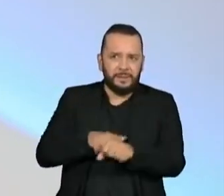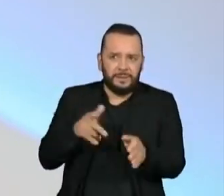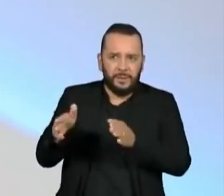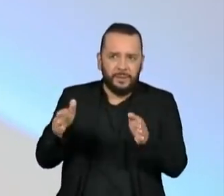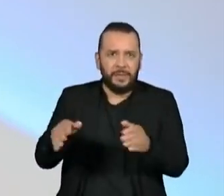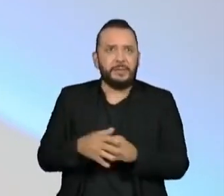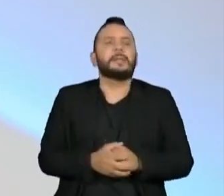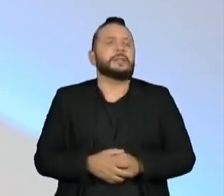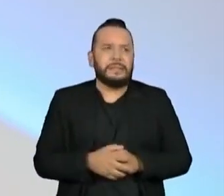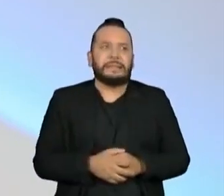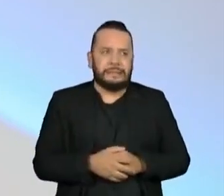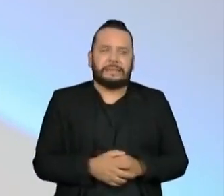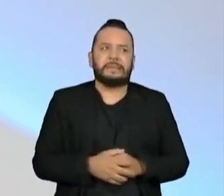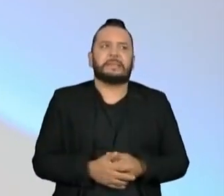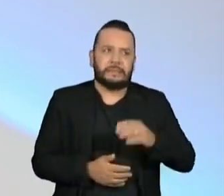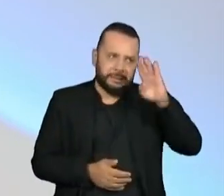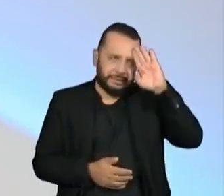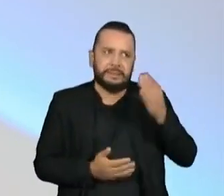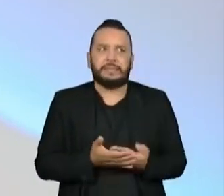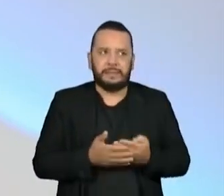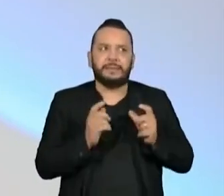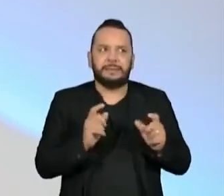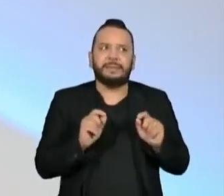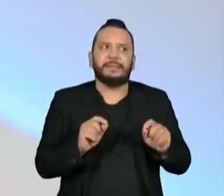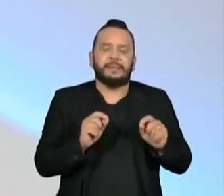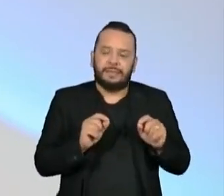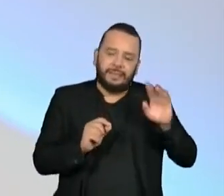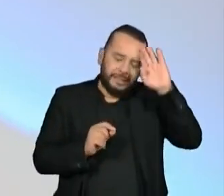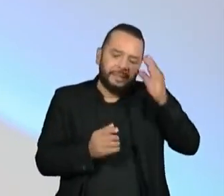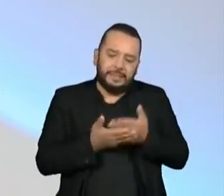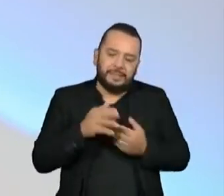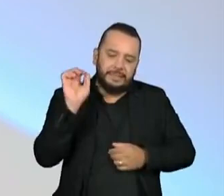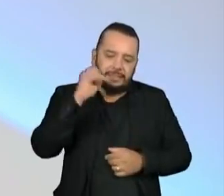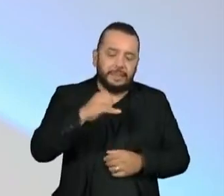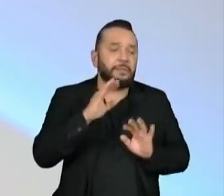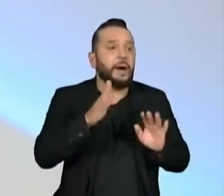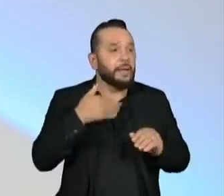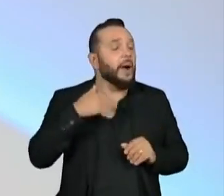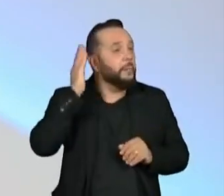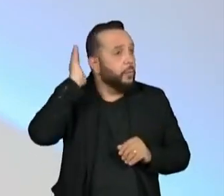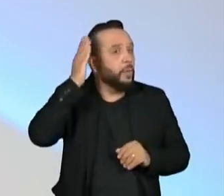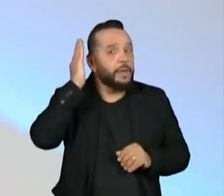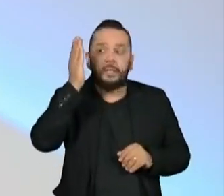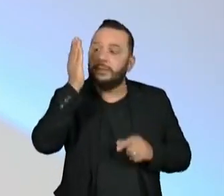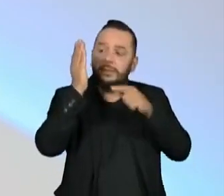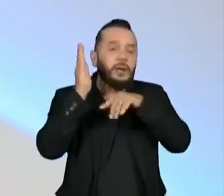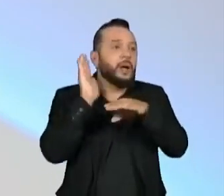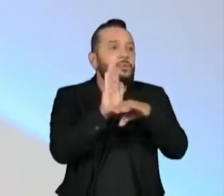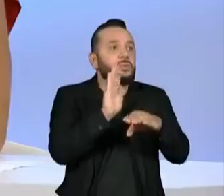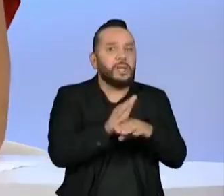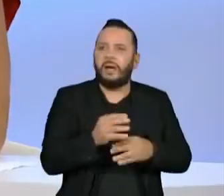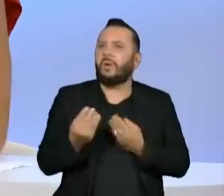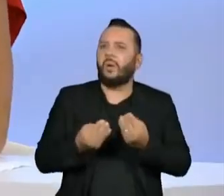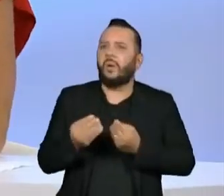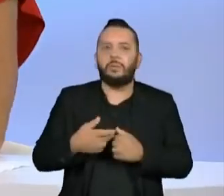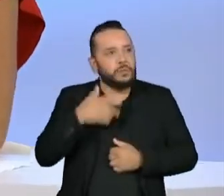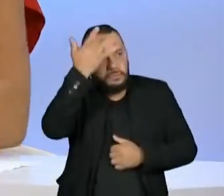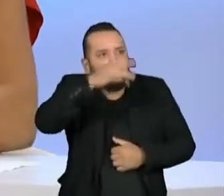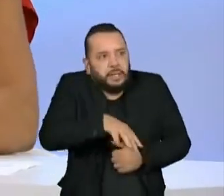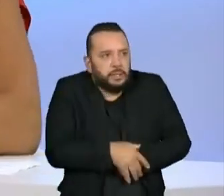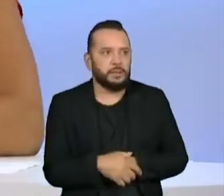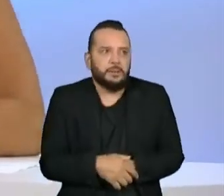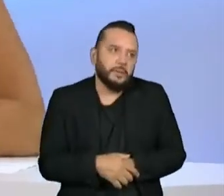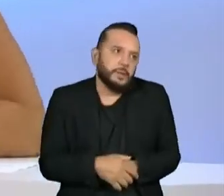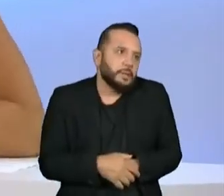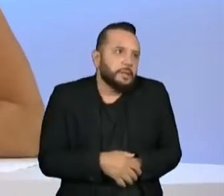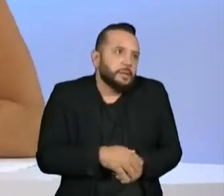É. Sem dúvida. Mas a burrice pode contribuir muito também, né? Como? Não sei. A gente é que deve